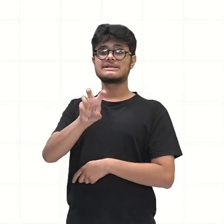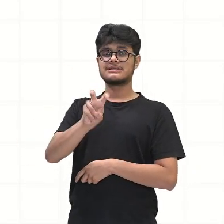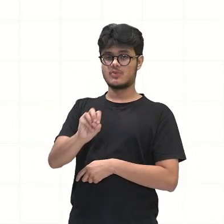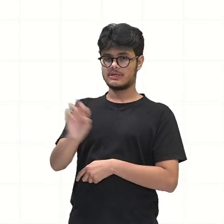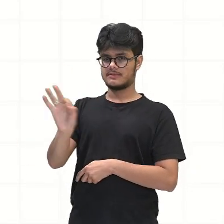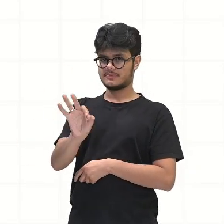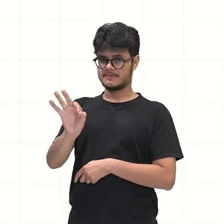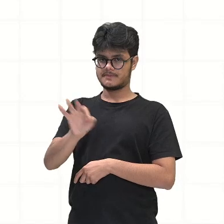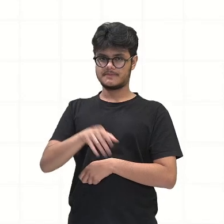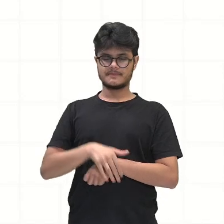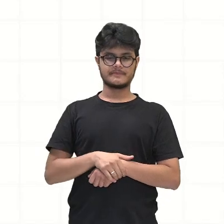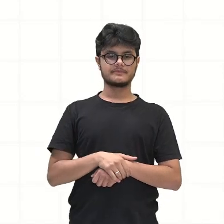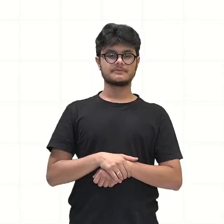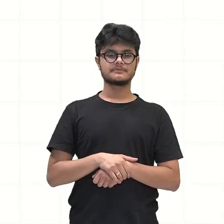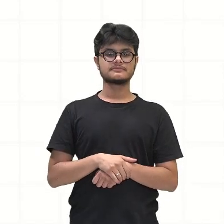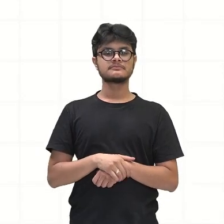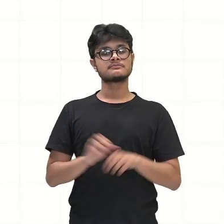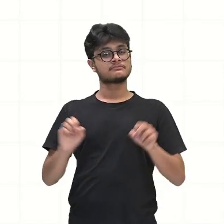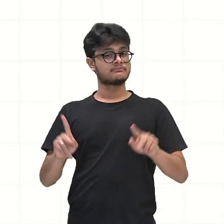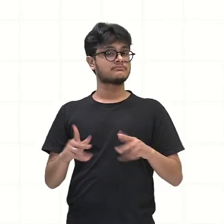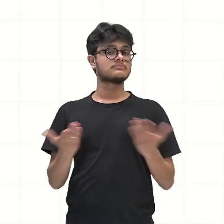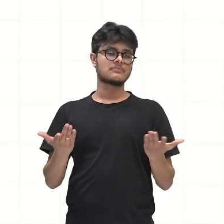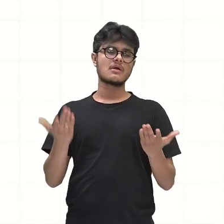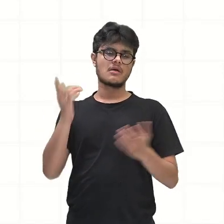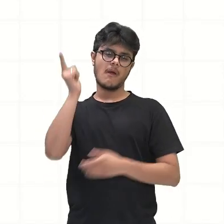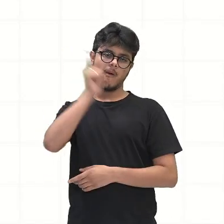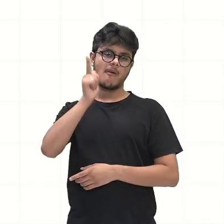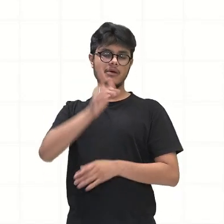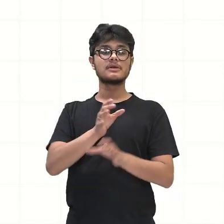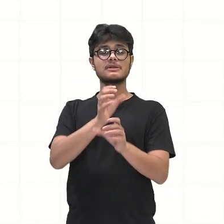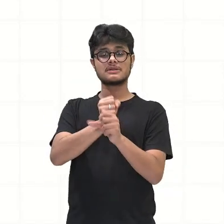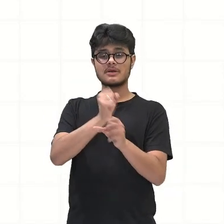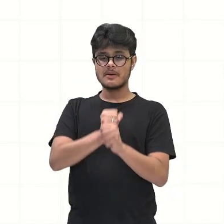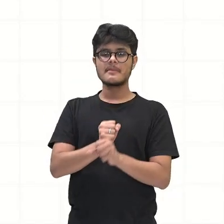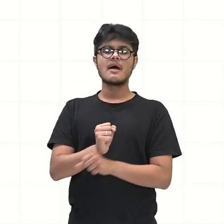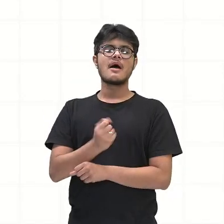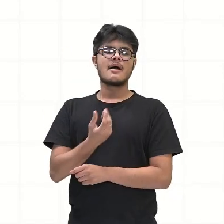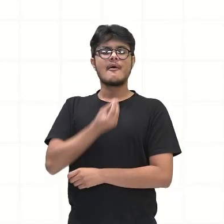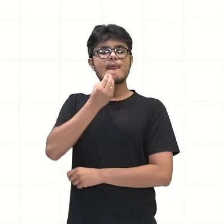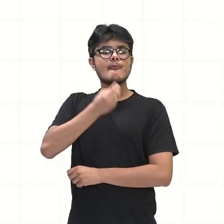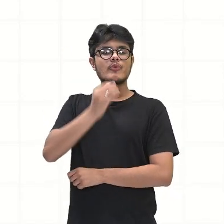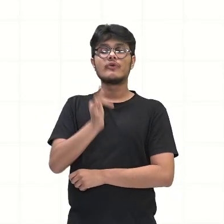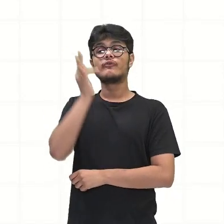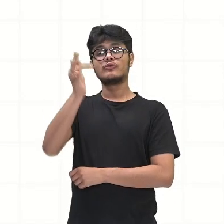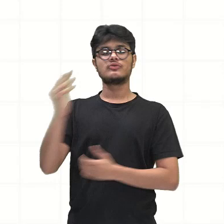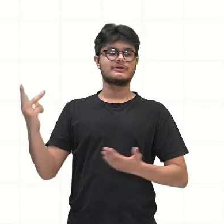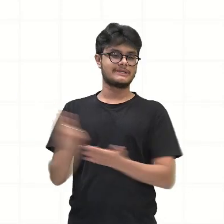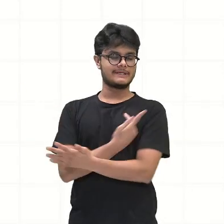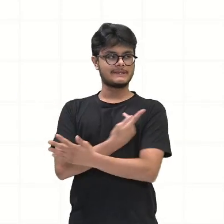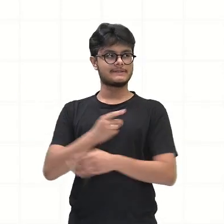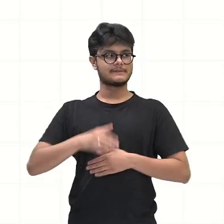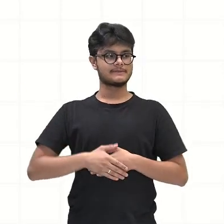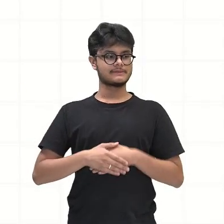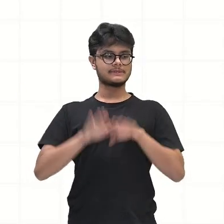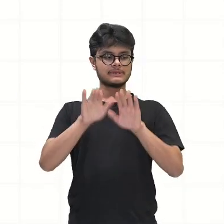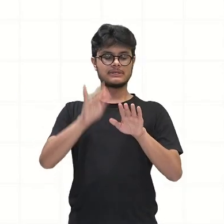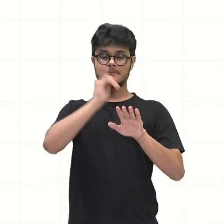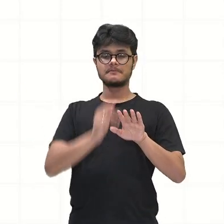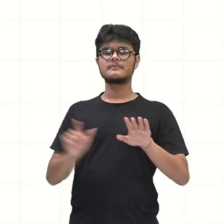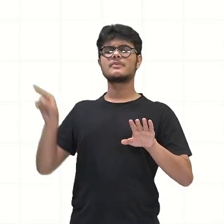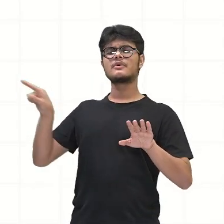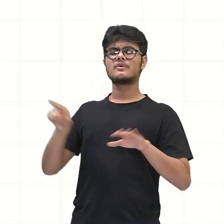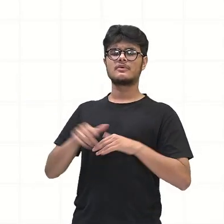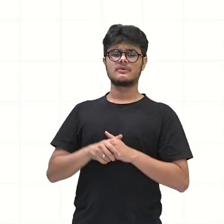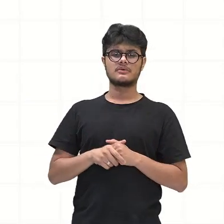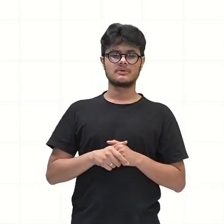de 50%. Então, é assim que a gente calcula a probabilidade de um evento acontecer. Então, olha só, aqui